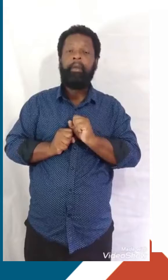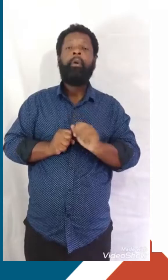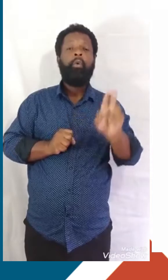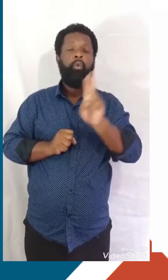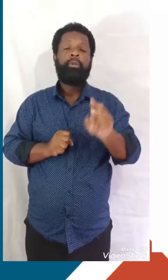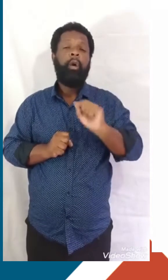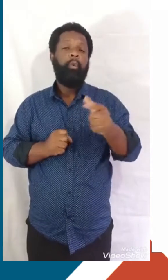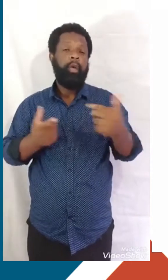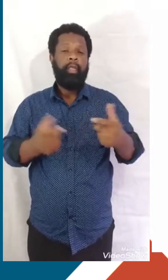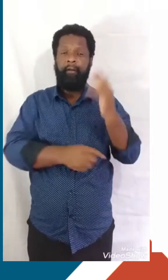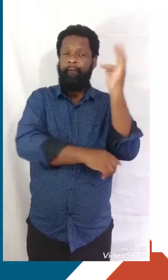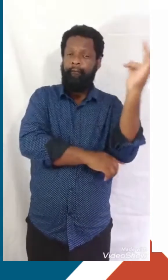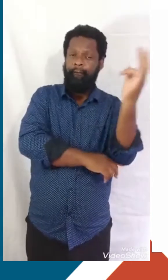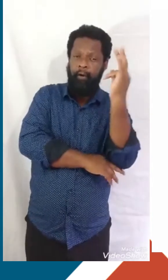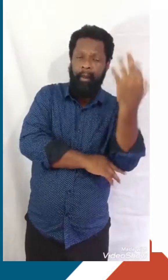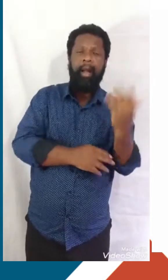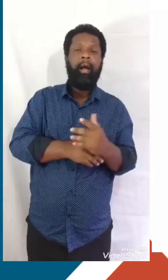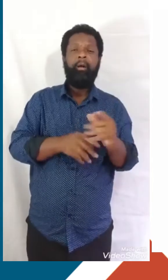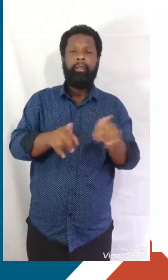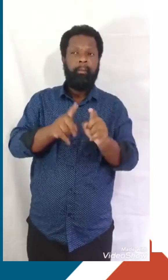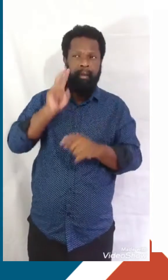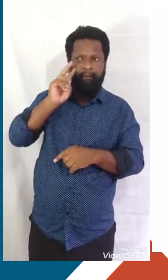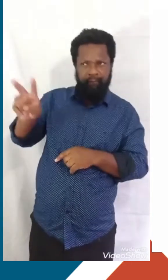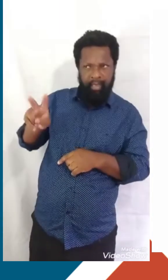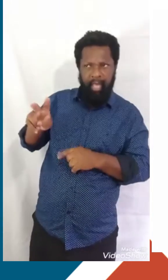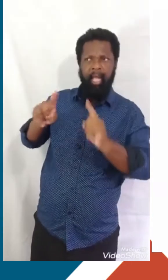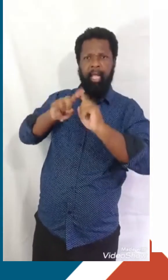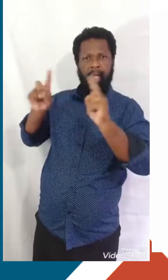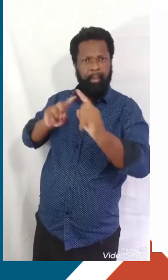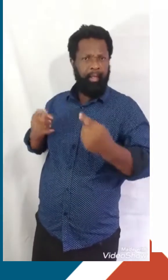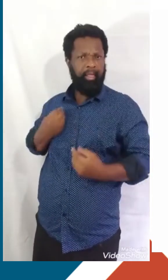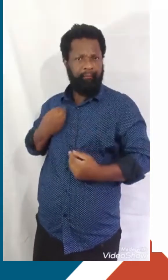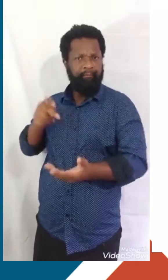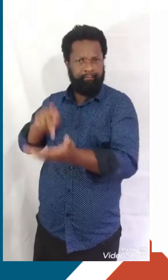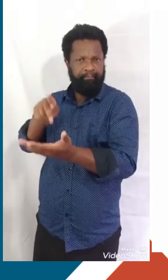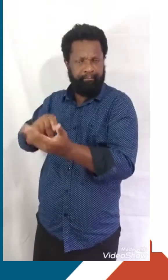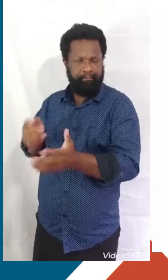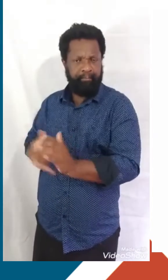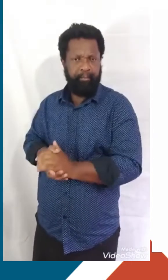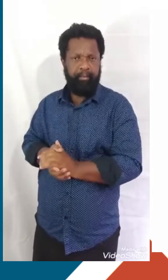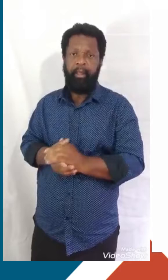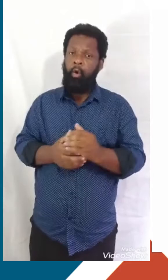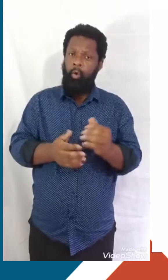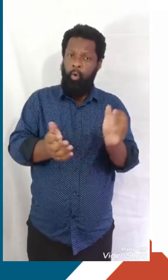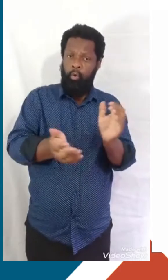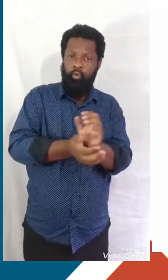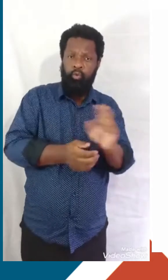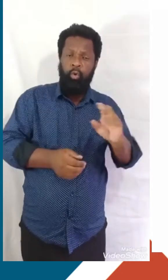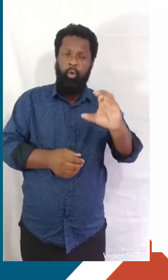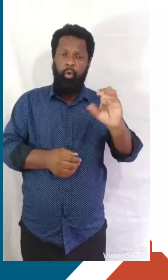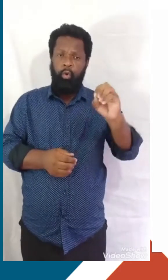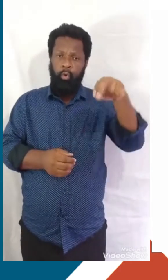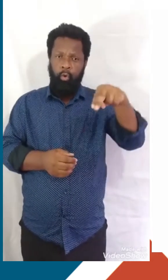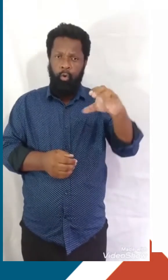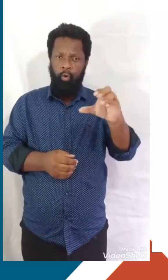explorando aspectos formais e observação crítica da realidade. Então, o concretismo ficou conhecido